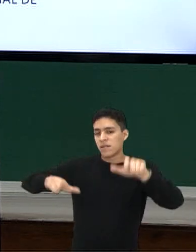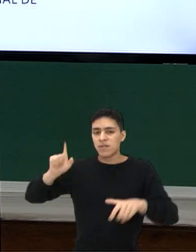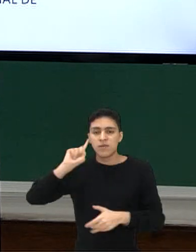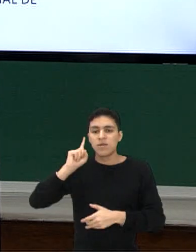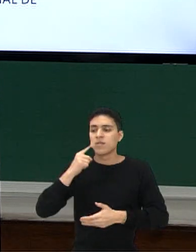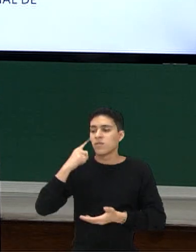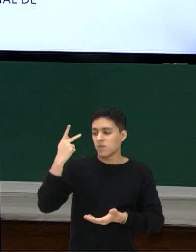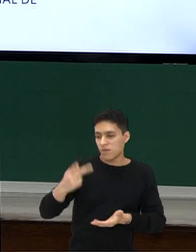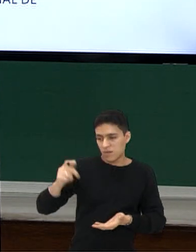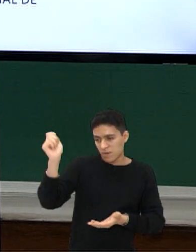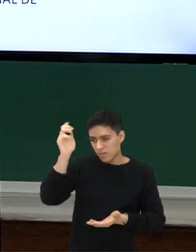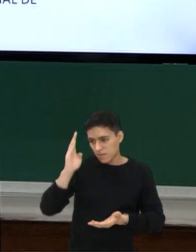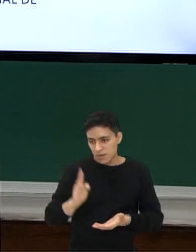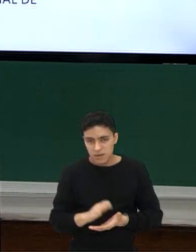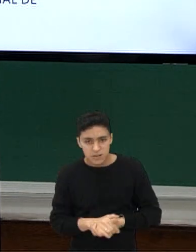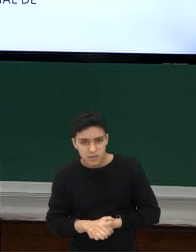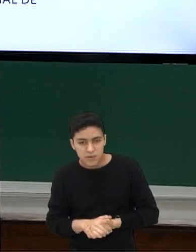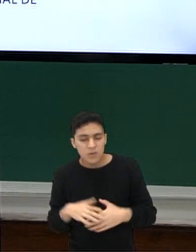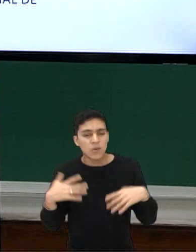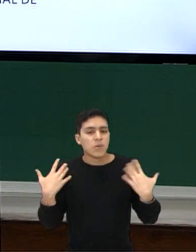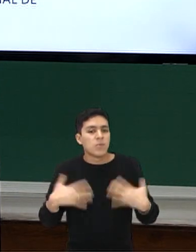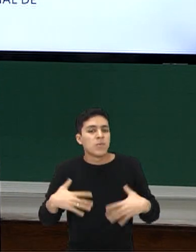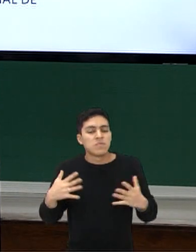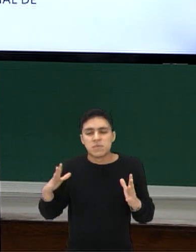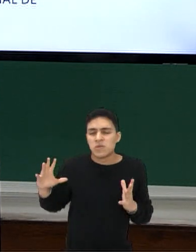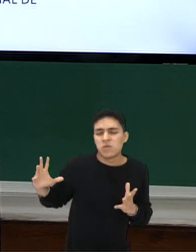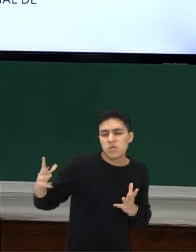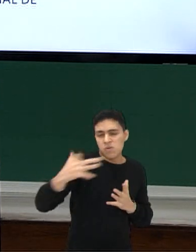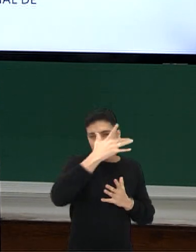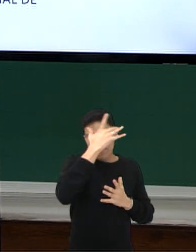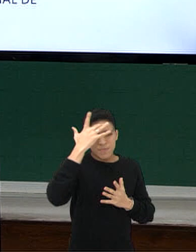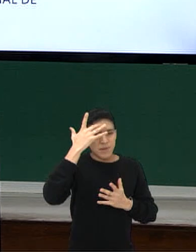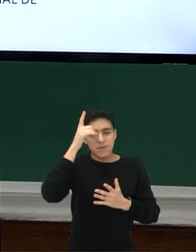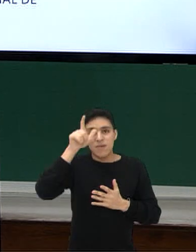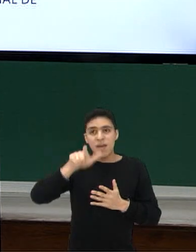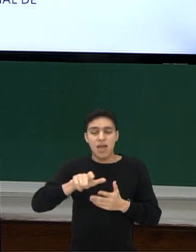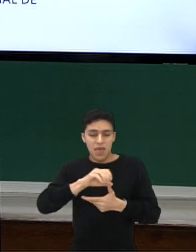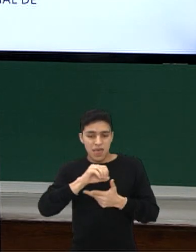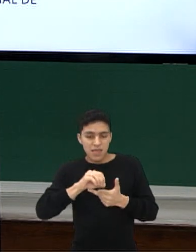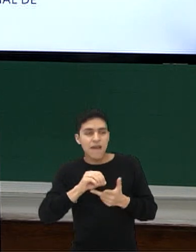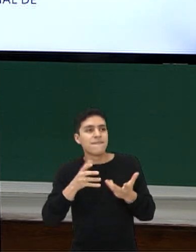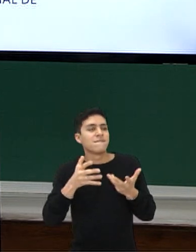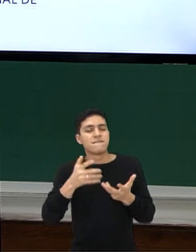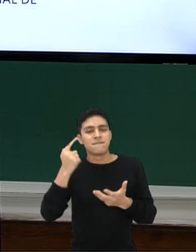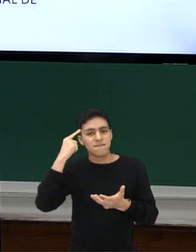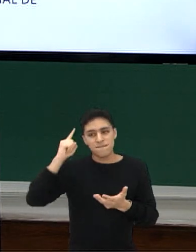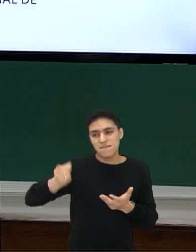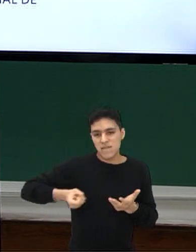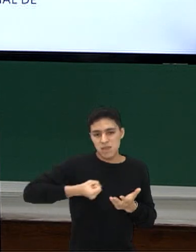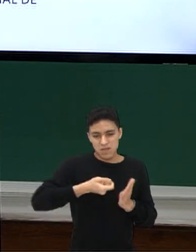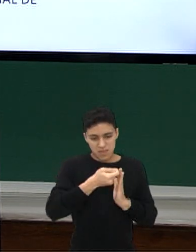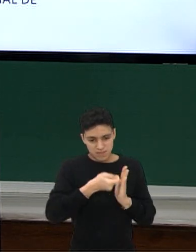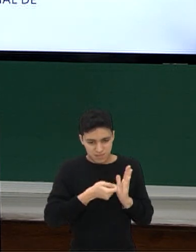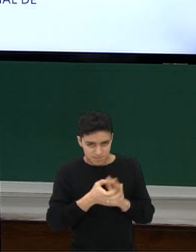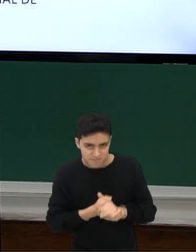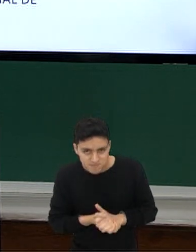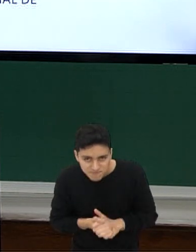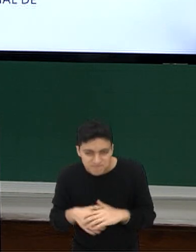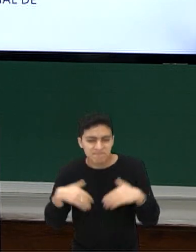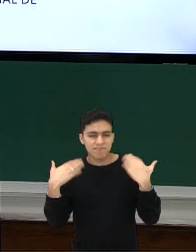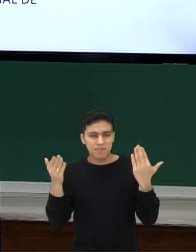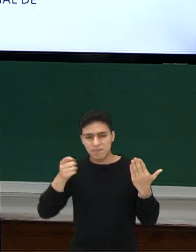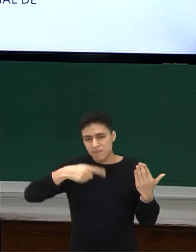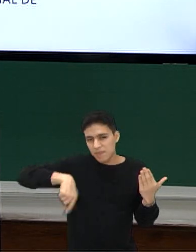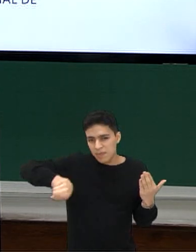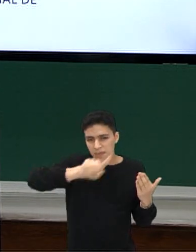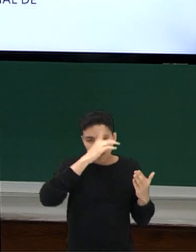surdos no Brasil. Um sonho que eu acho que todo candidato do Enem tem, né? Que é tirar uma nota 1000 aí. Então, aqueles, né, que estão